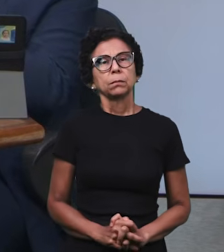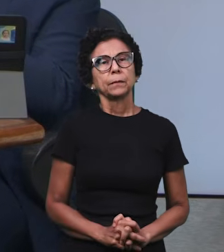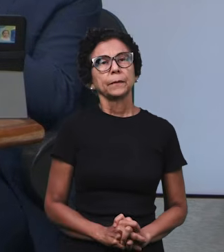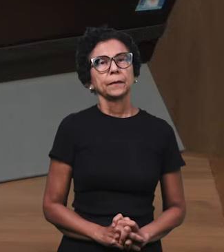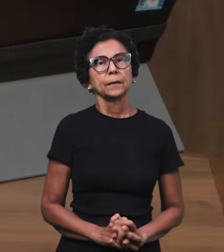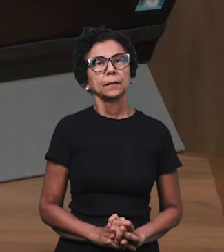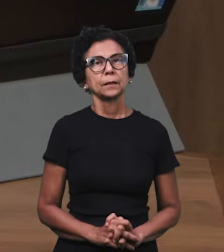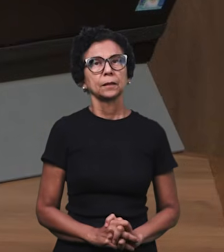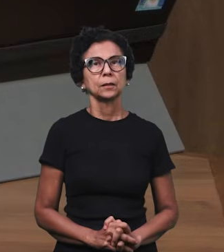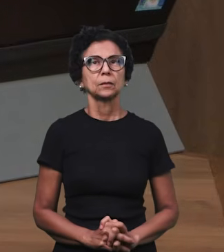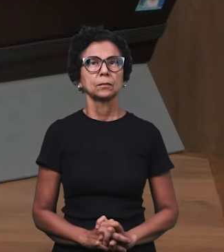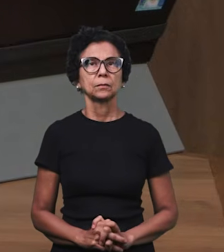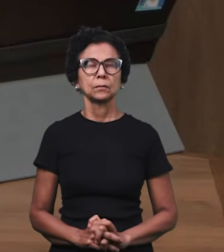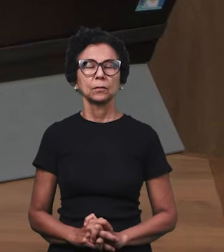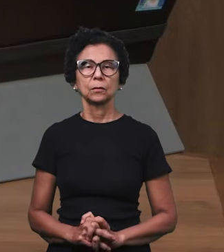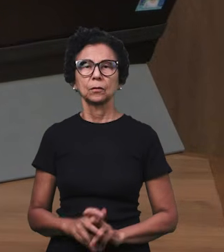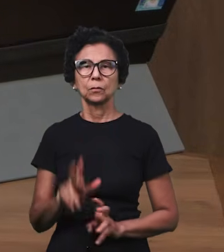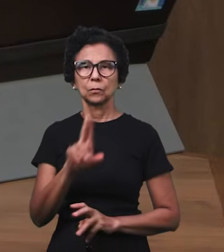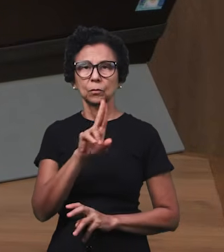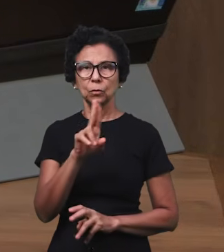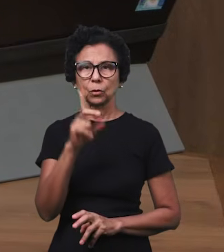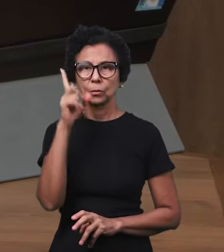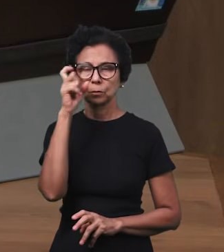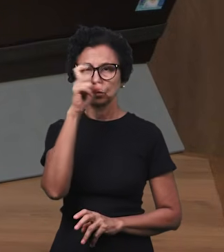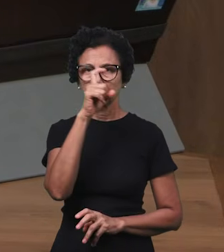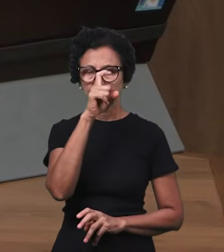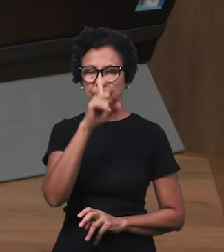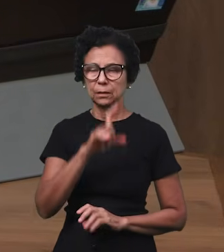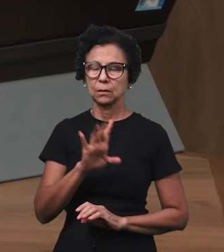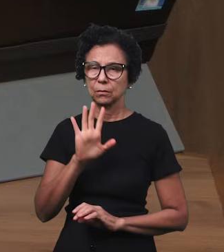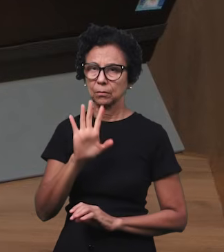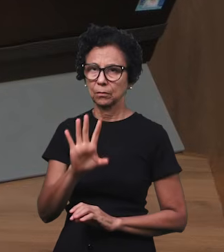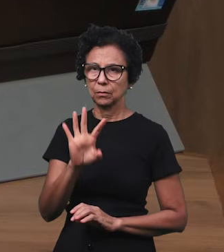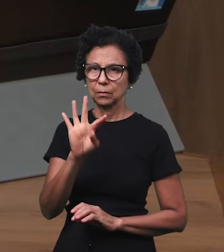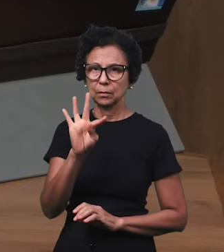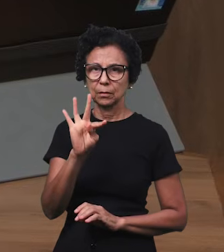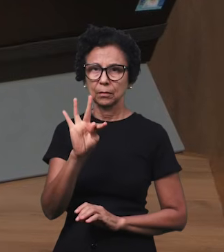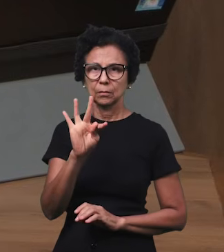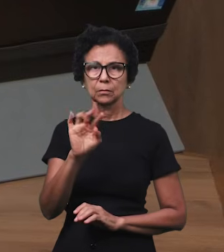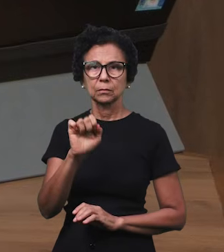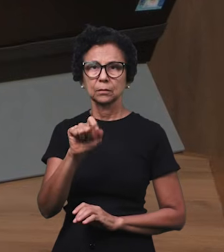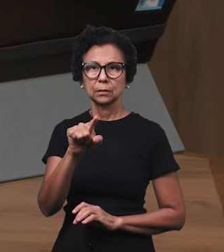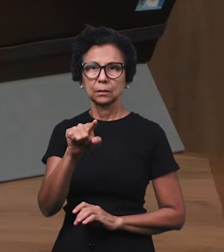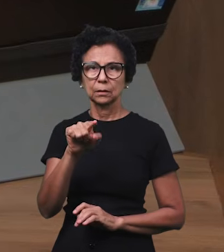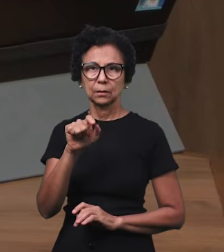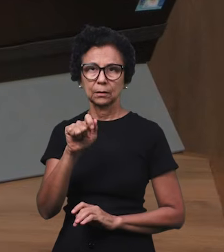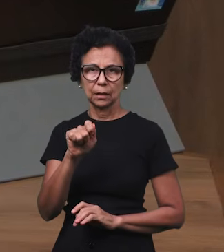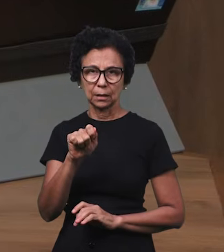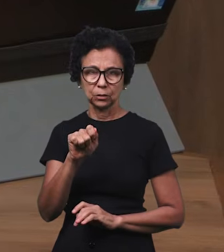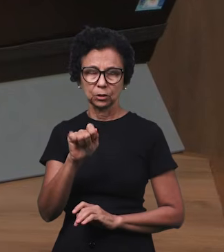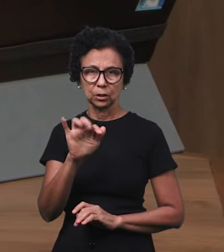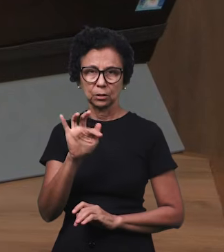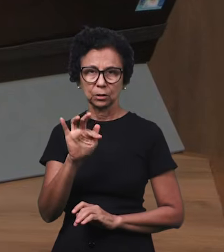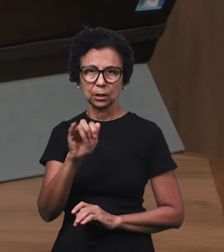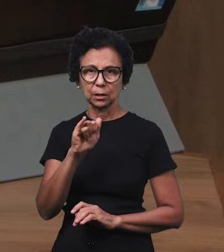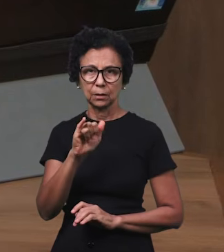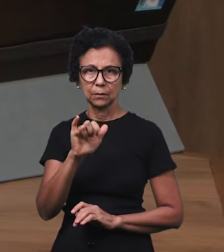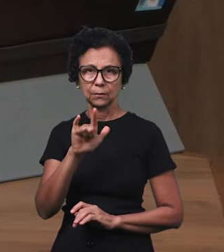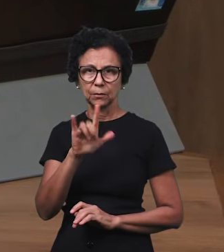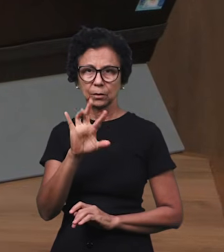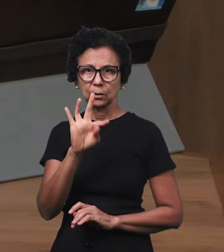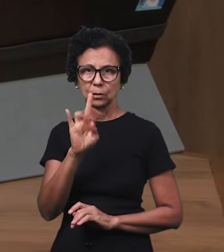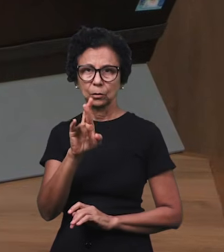glomerular, você que nos assiste, é um nome difícil, mas calma. É basicamente a